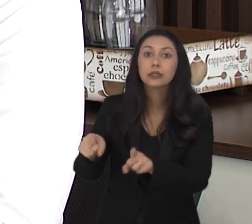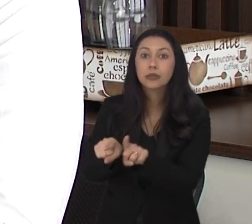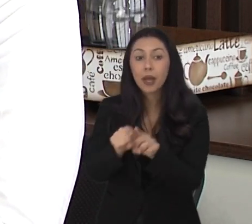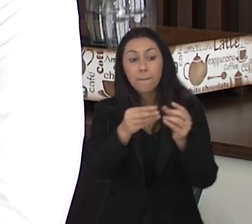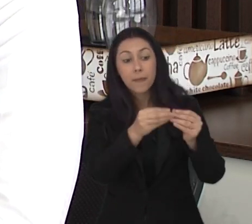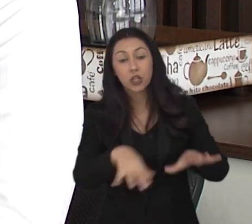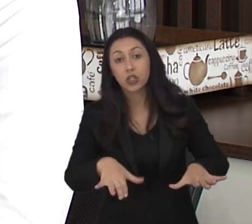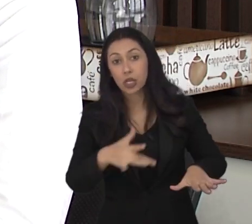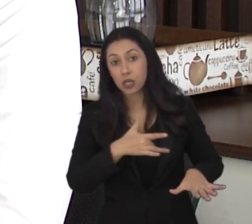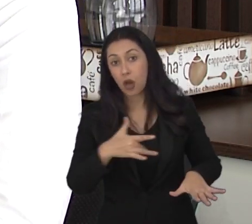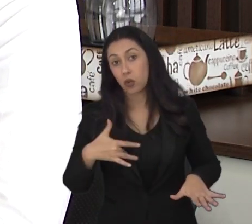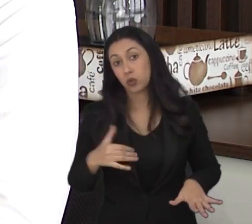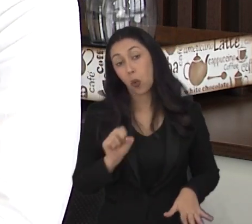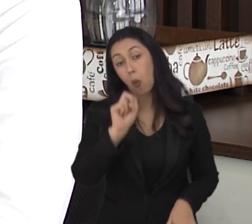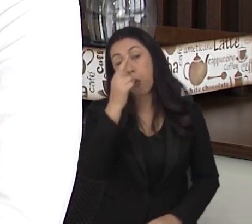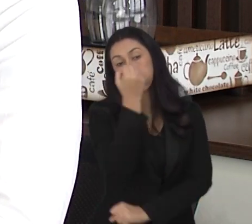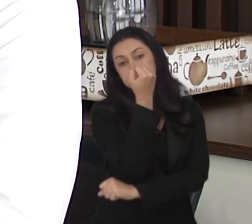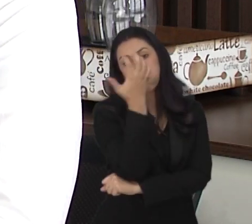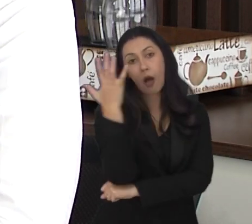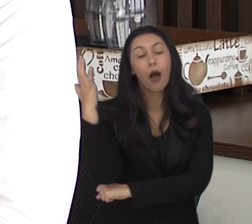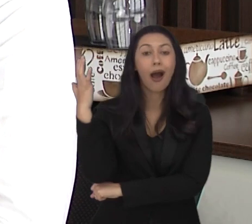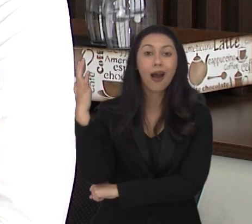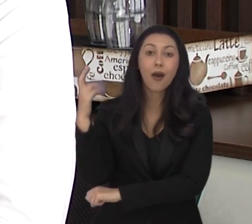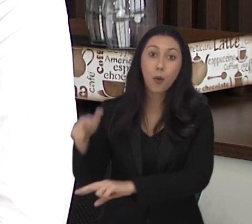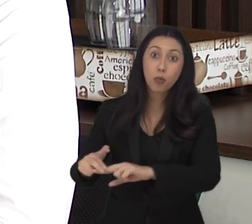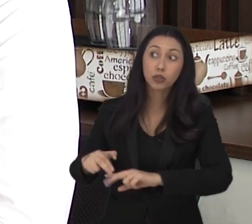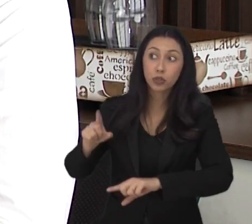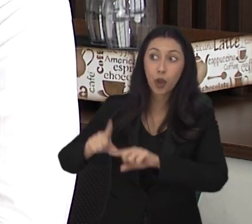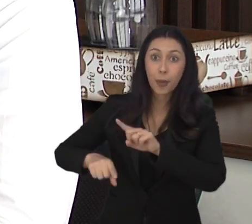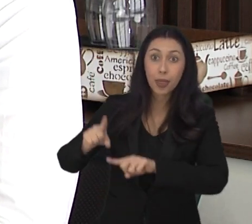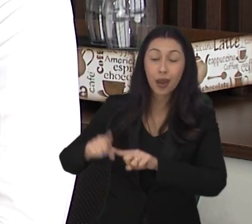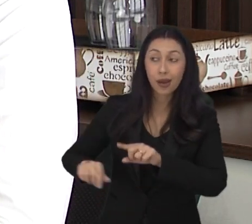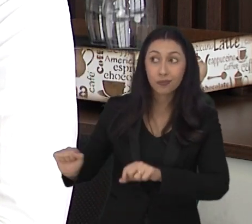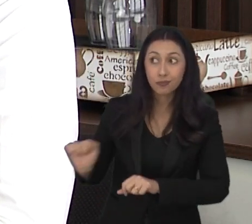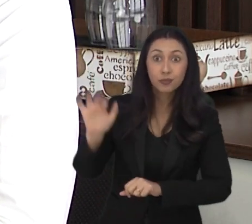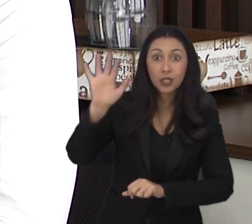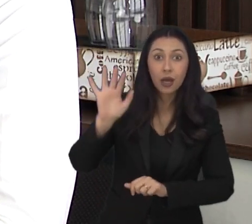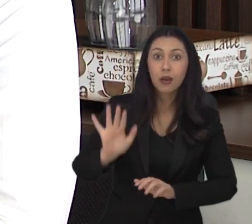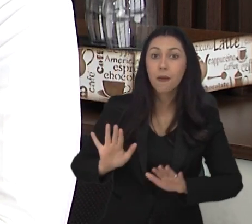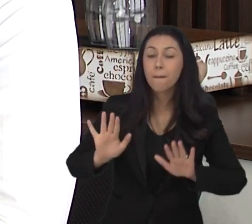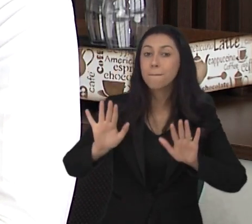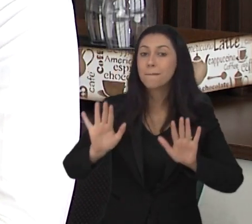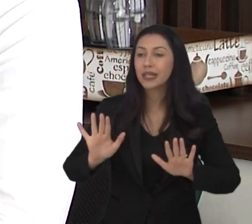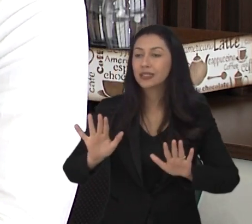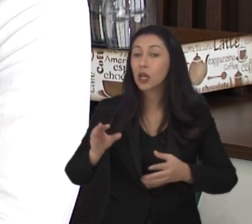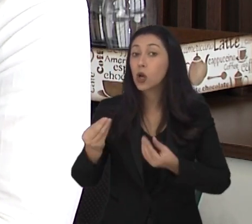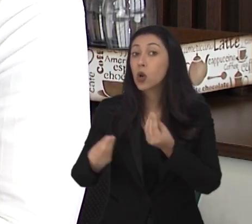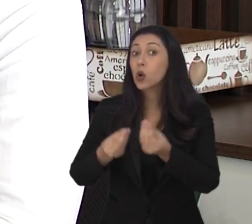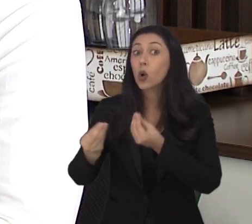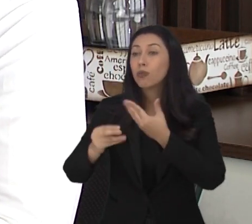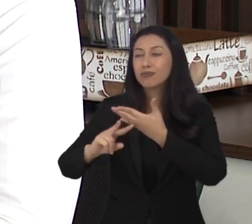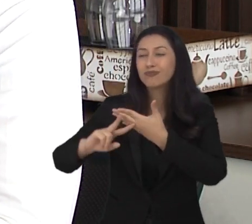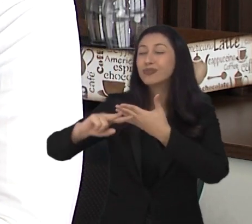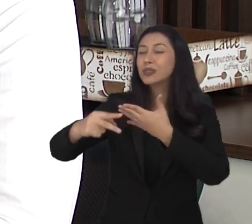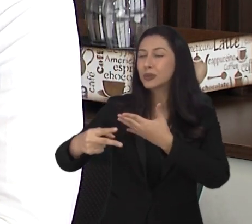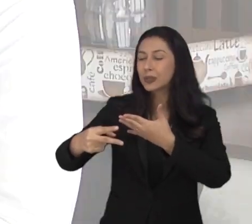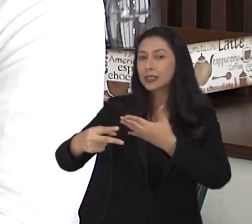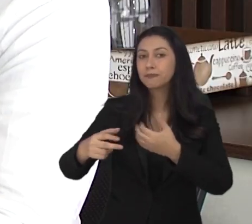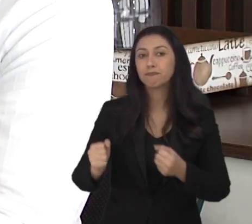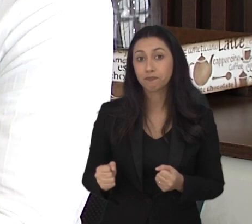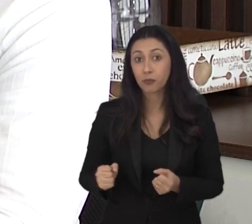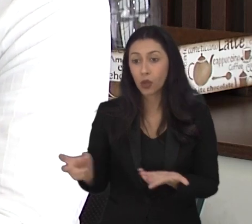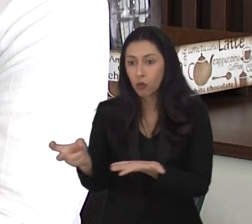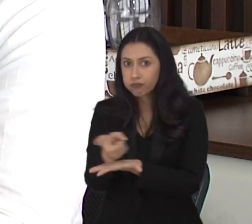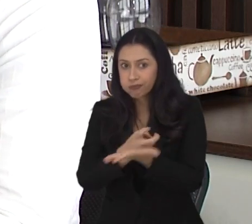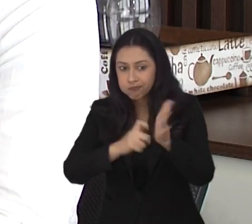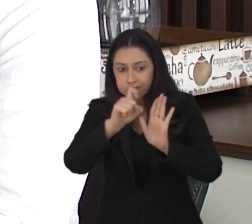prejudiciais à saúde ou ao meio ambiente. Isso, sem dúvida, vai encarecer o produto de um modo geral. A dúvida é a consequência que isso vai gerar. Você